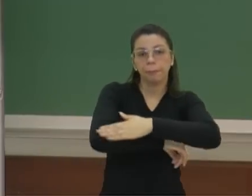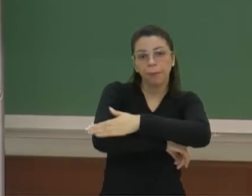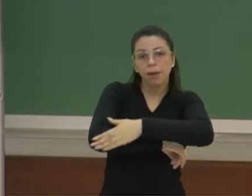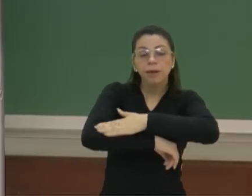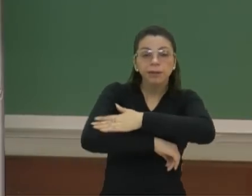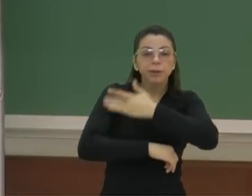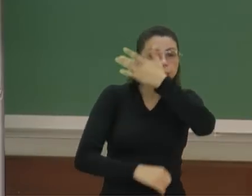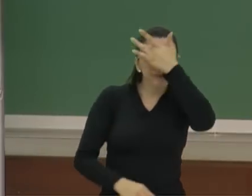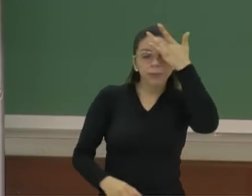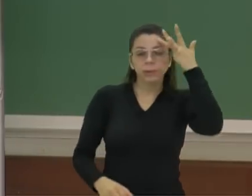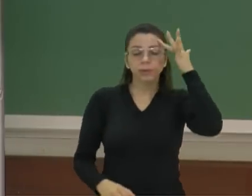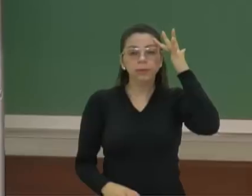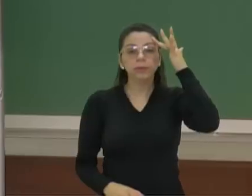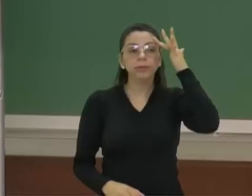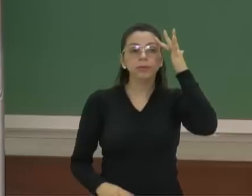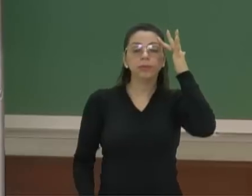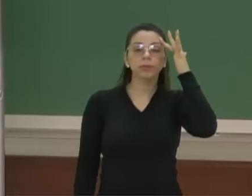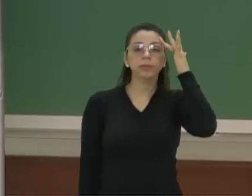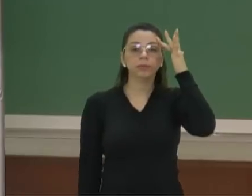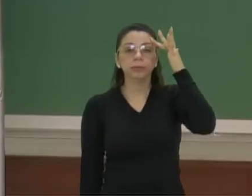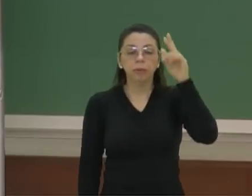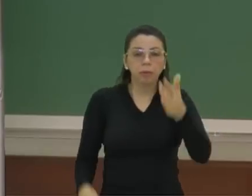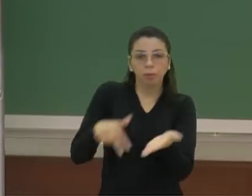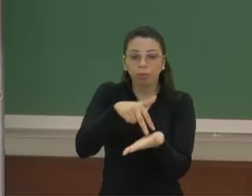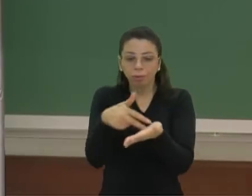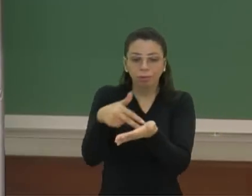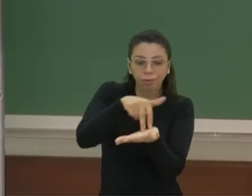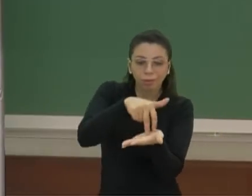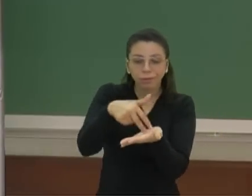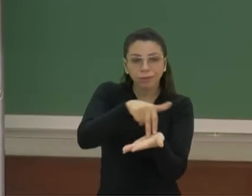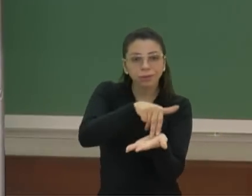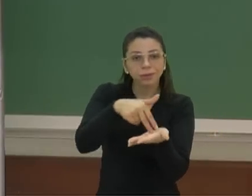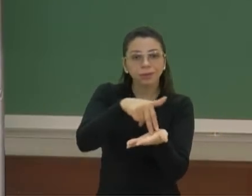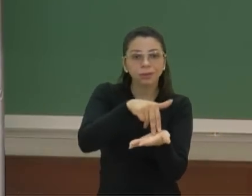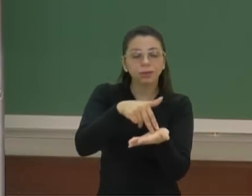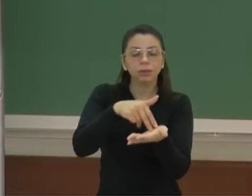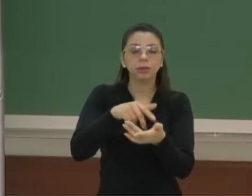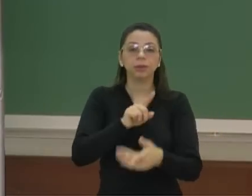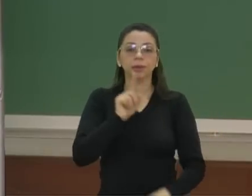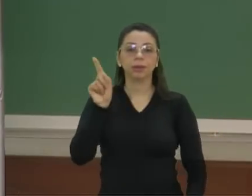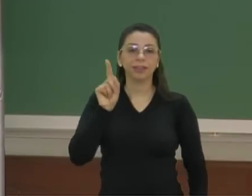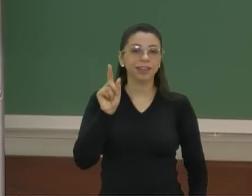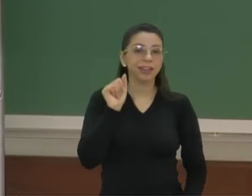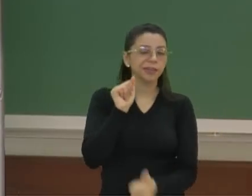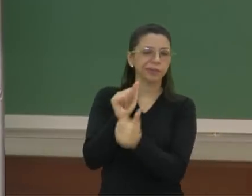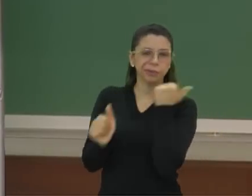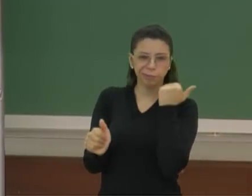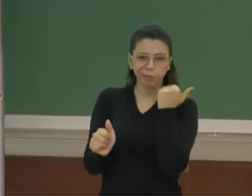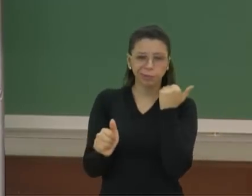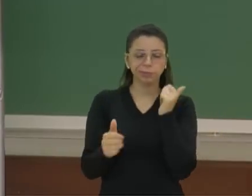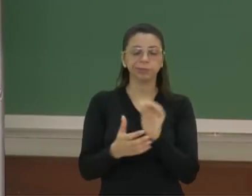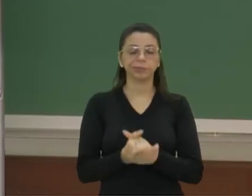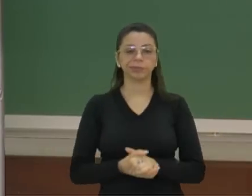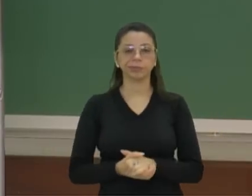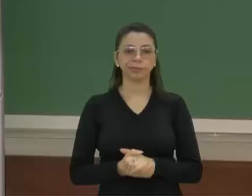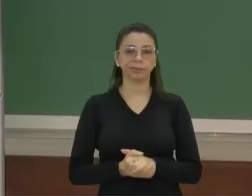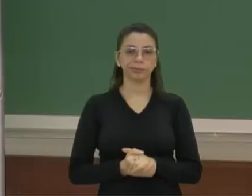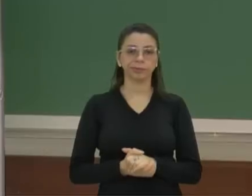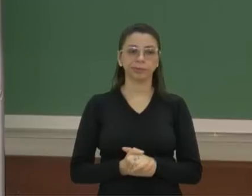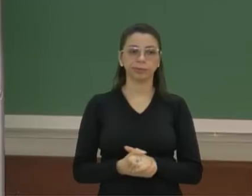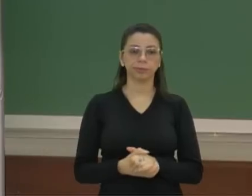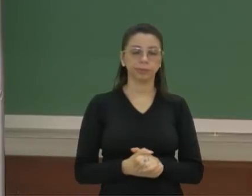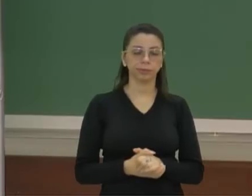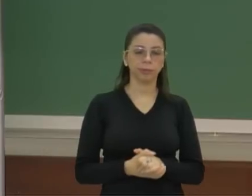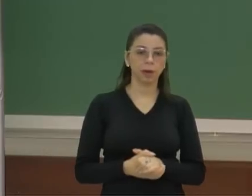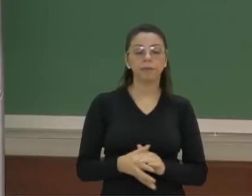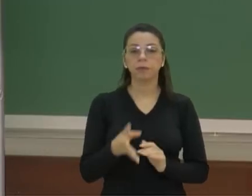esse rapaz se equilibrando, fazendo esse esporte. Você já reparou? Então olha que legal. Você